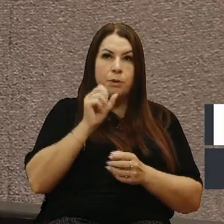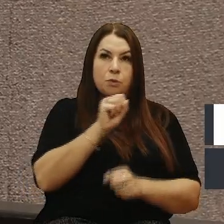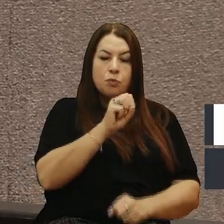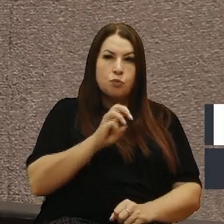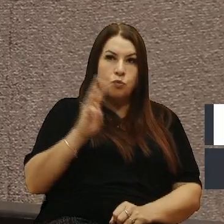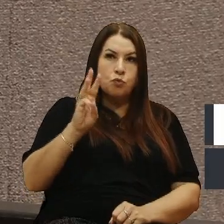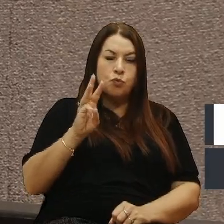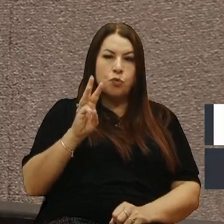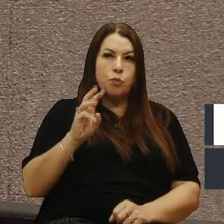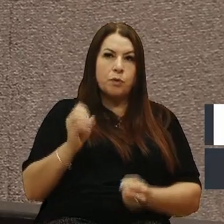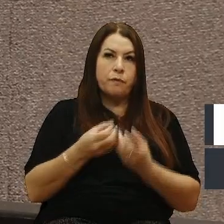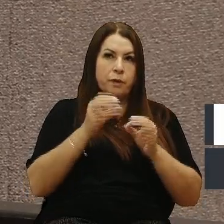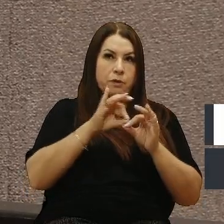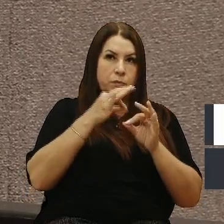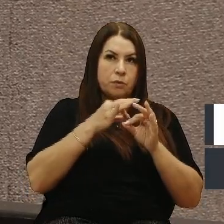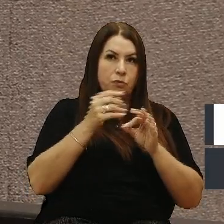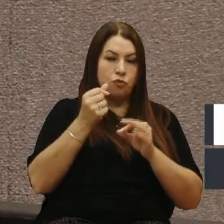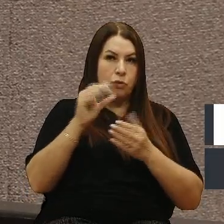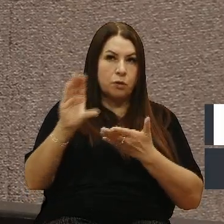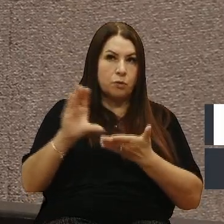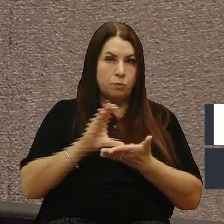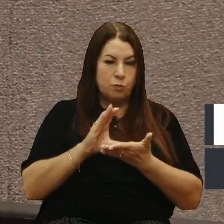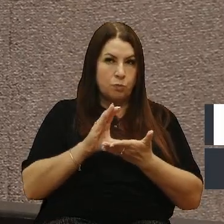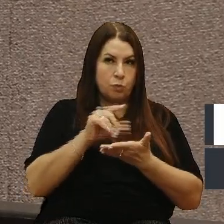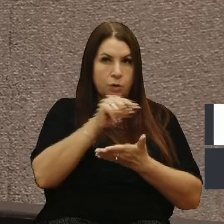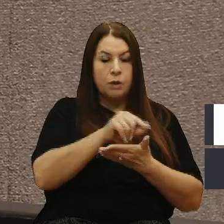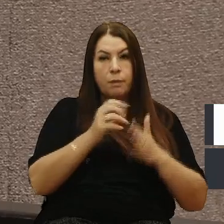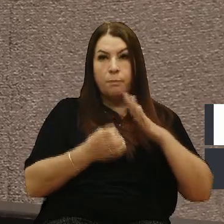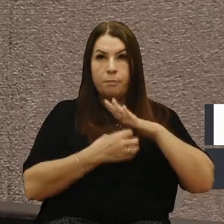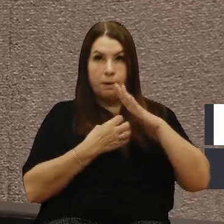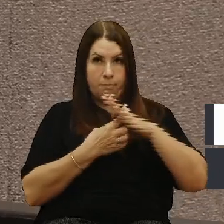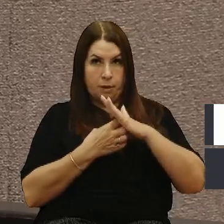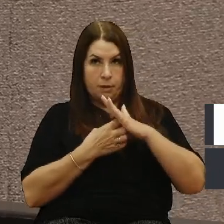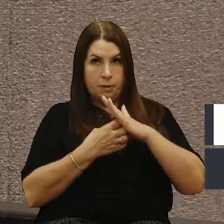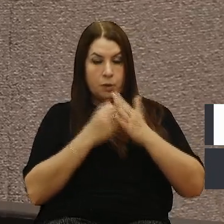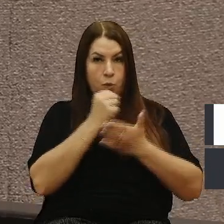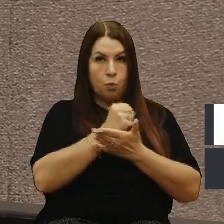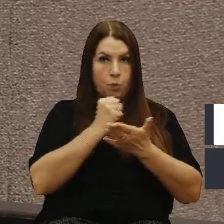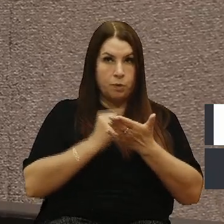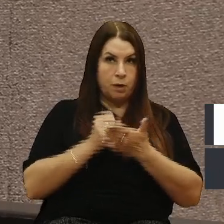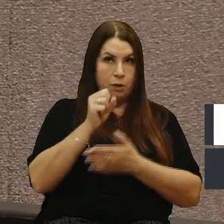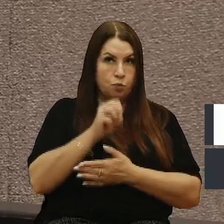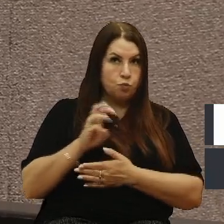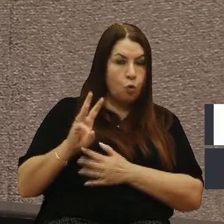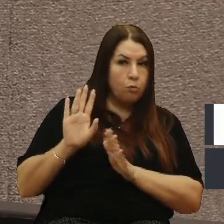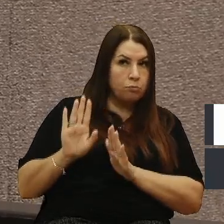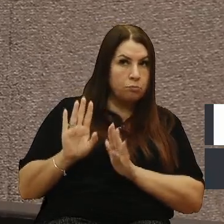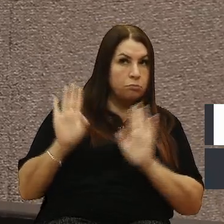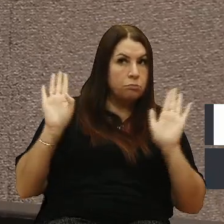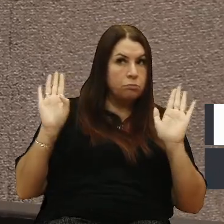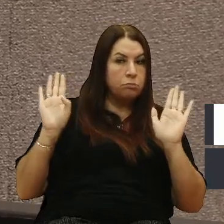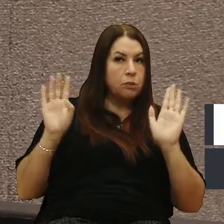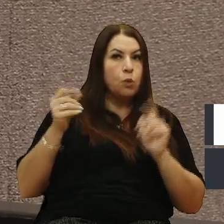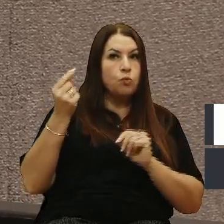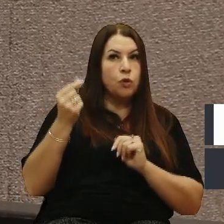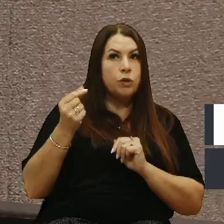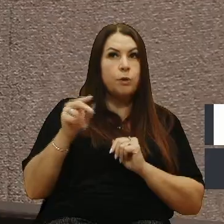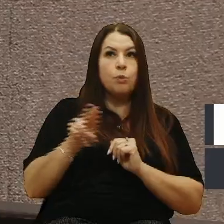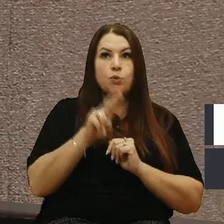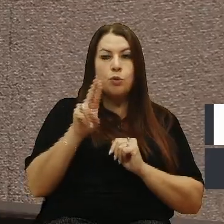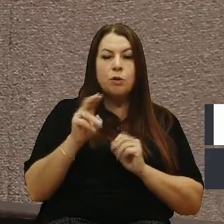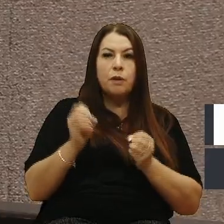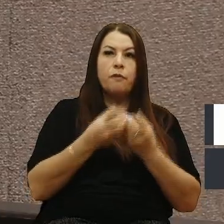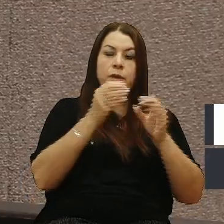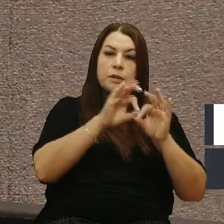Festa da Uva não são com dinheiro público. Até onde eu sei, é uma empresa que contrata os shows. O dinheiro que é utilizado para a